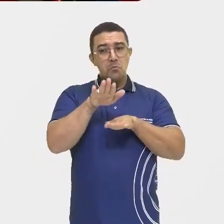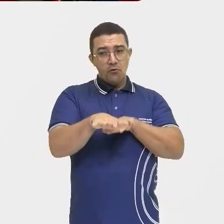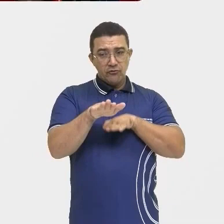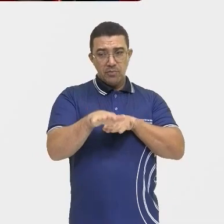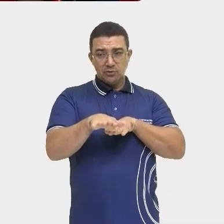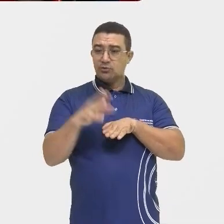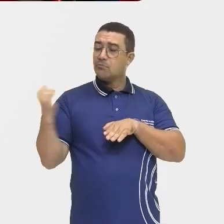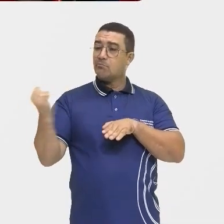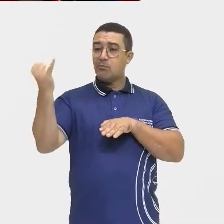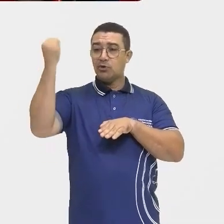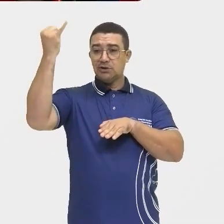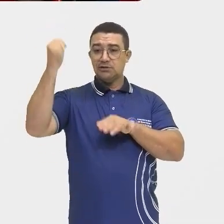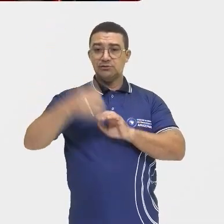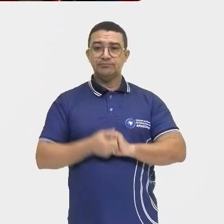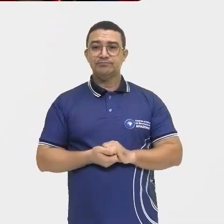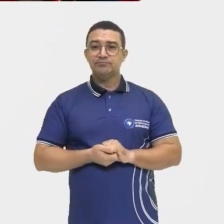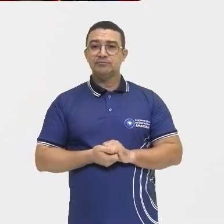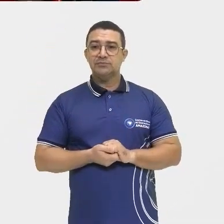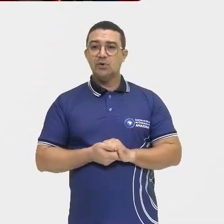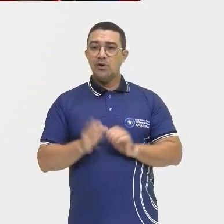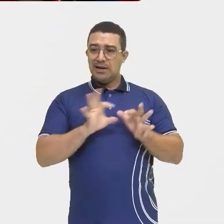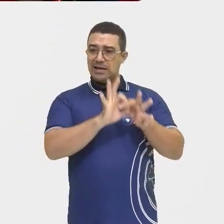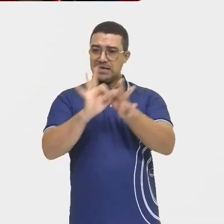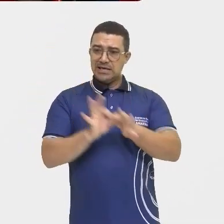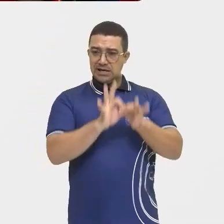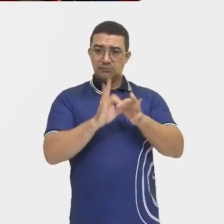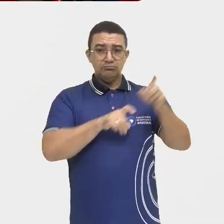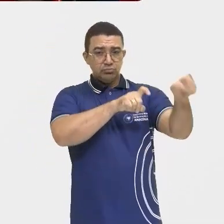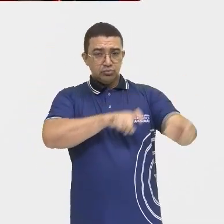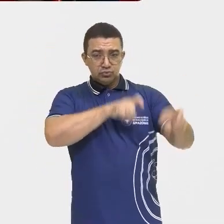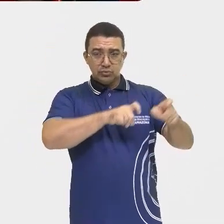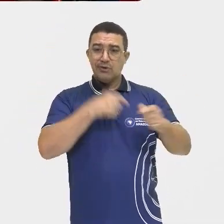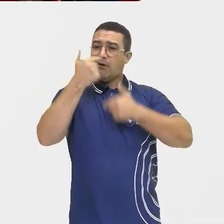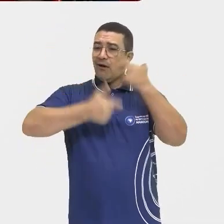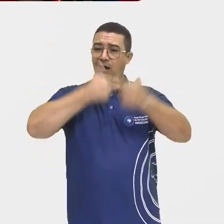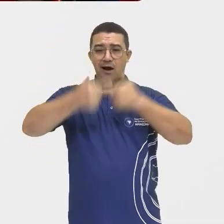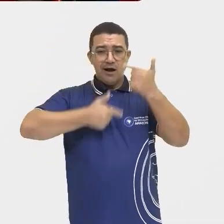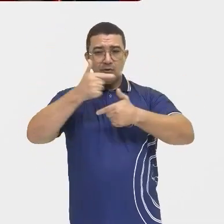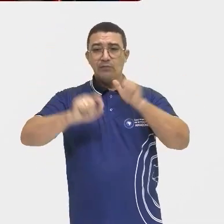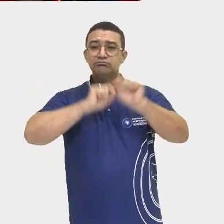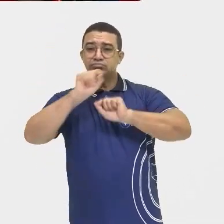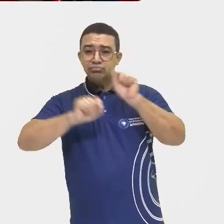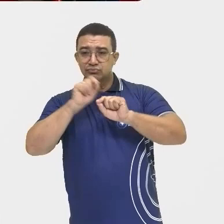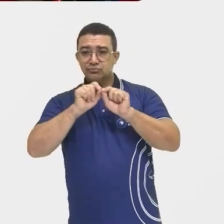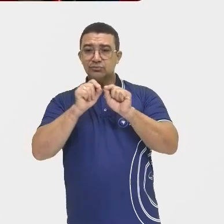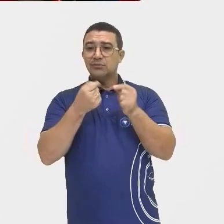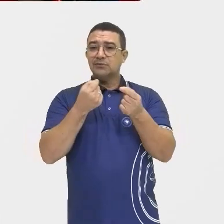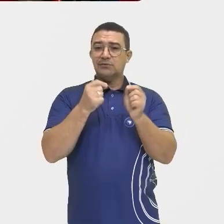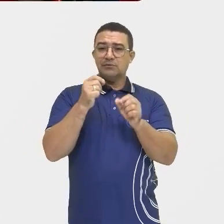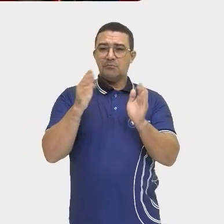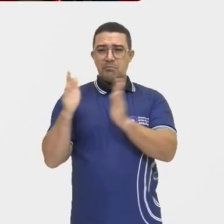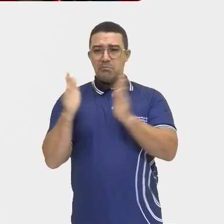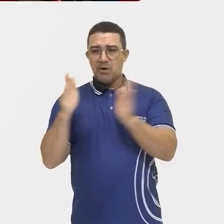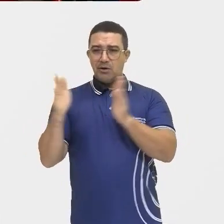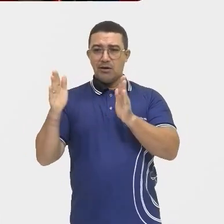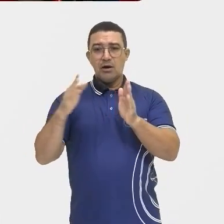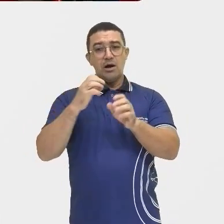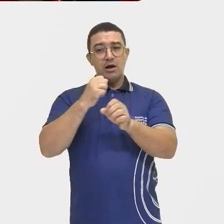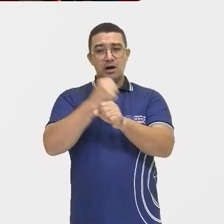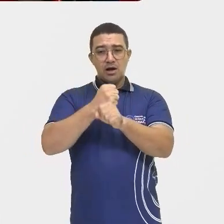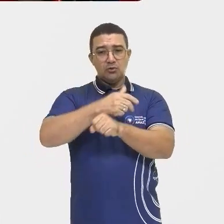turma? Entre a década de 40 e a década de 60, as ligas camponesas, elas sofreram